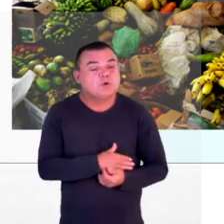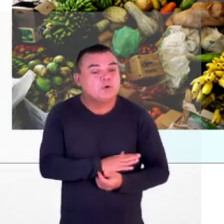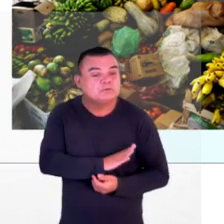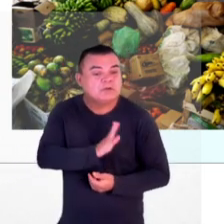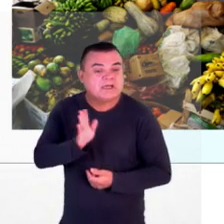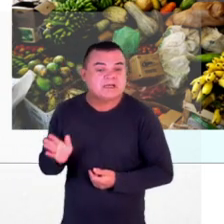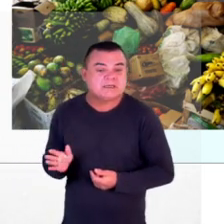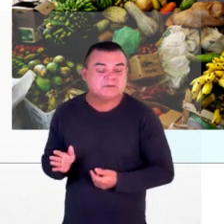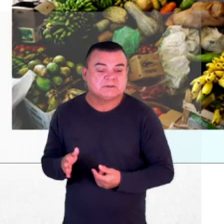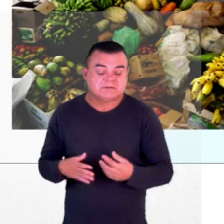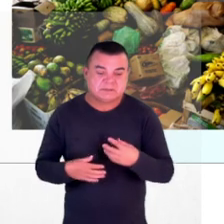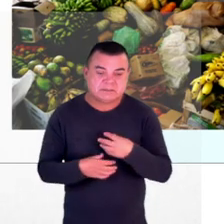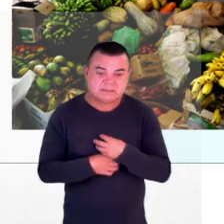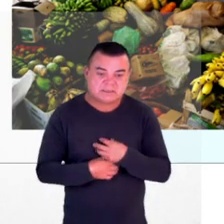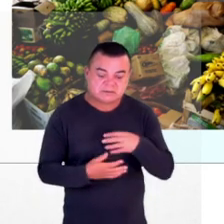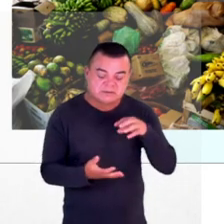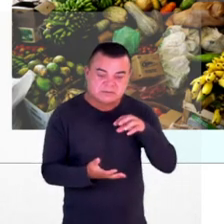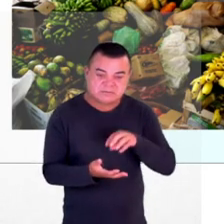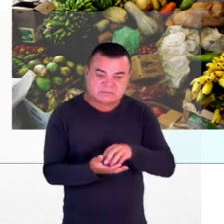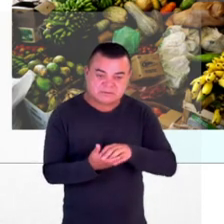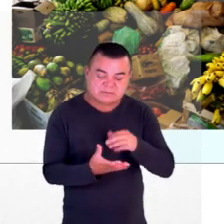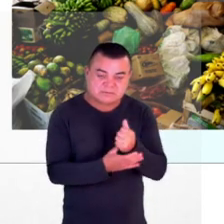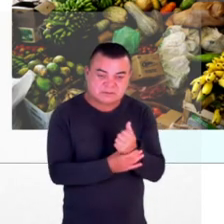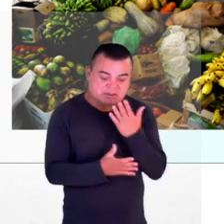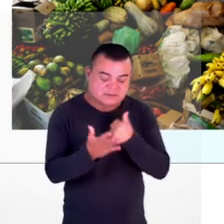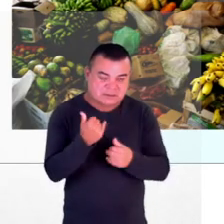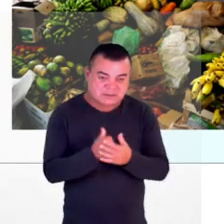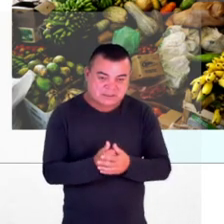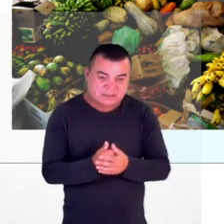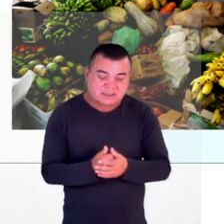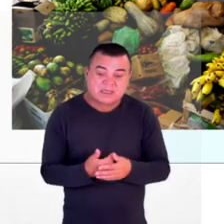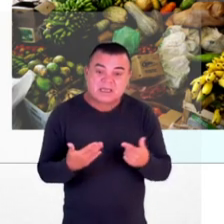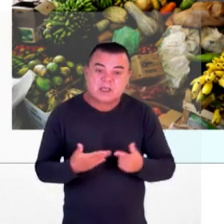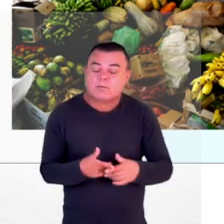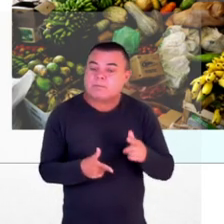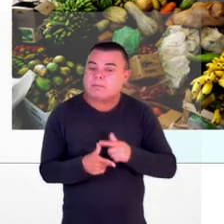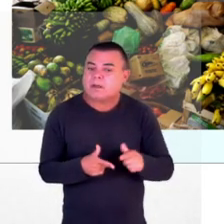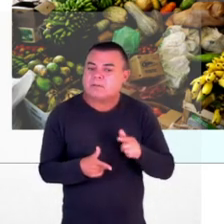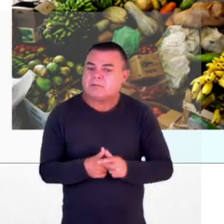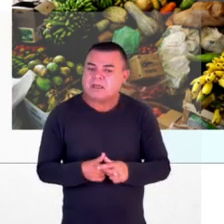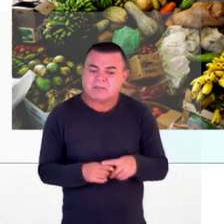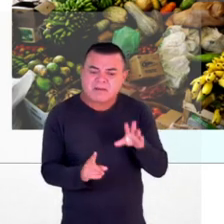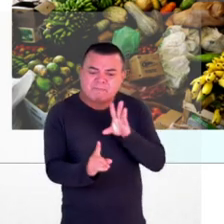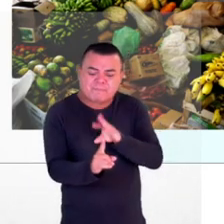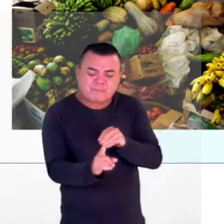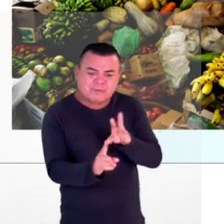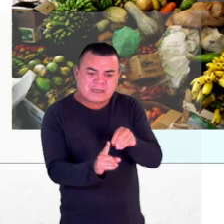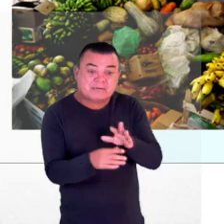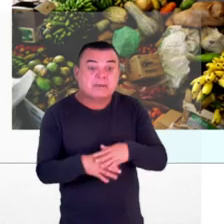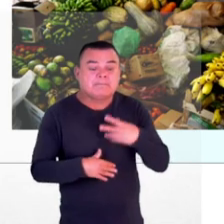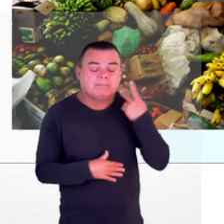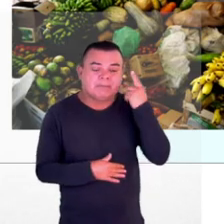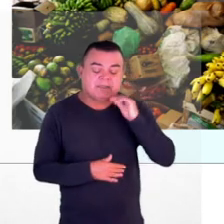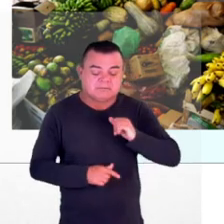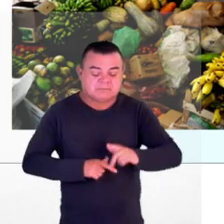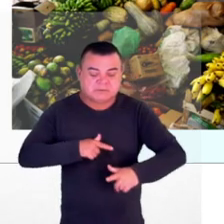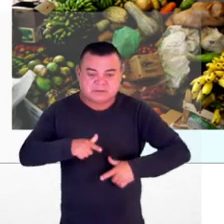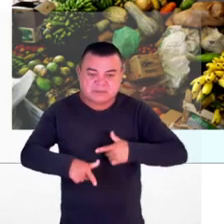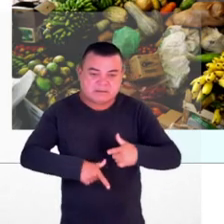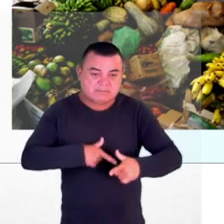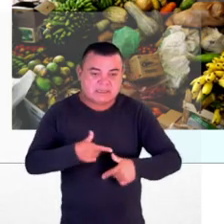insegurança alimentar é uma condição de altíssima vulnerabilidade também para o trabalho em condições